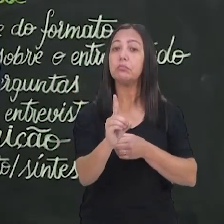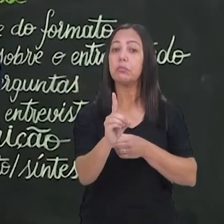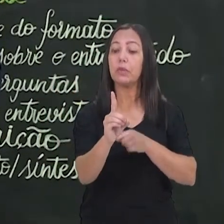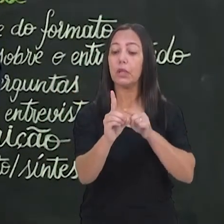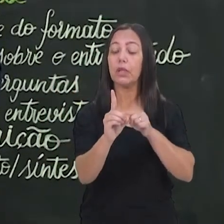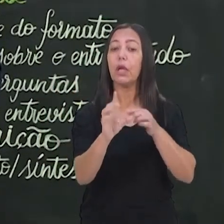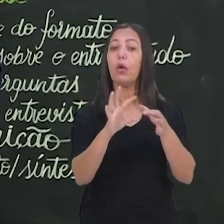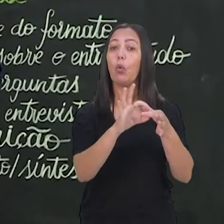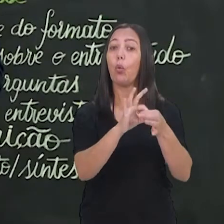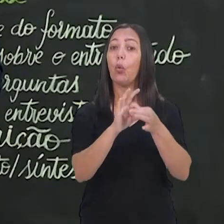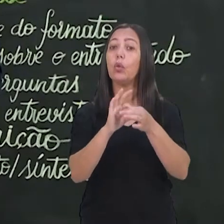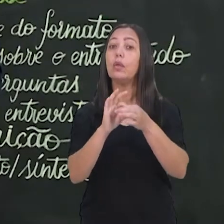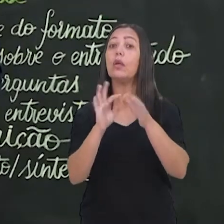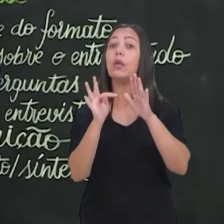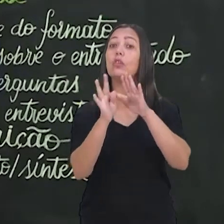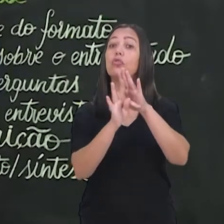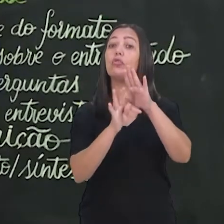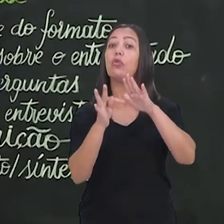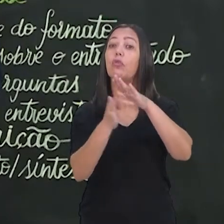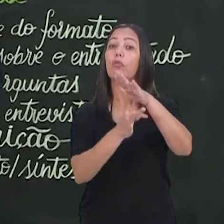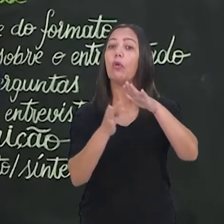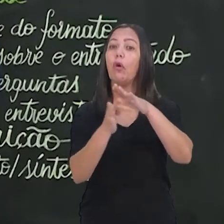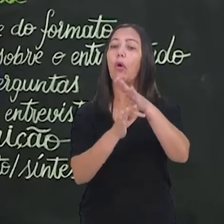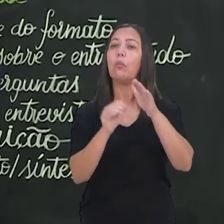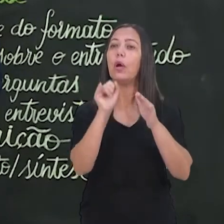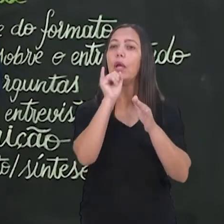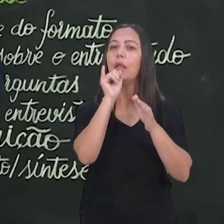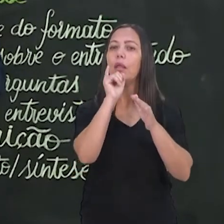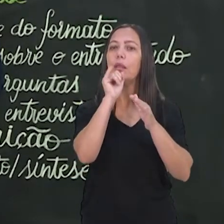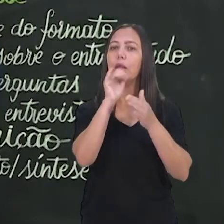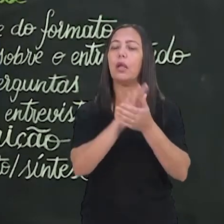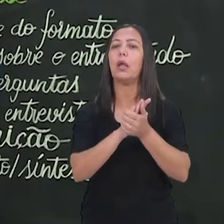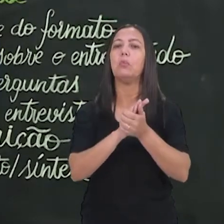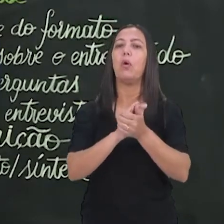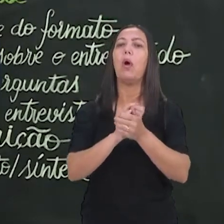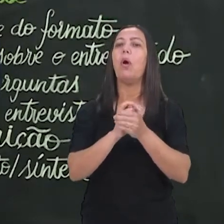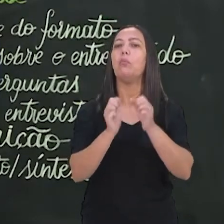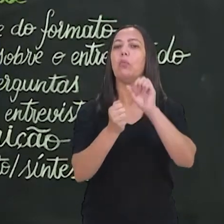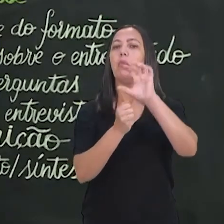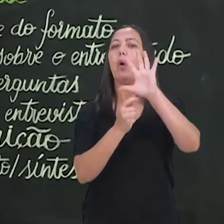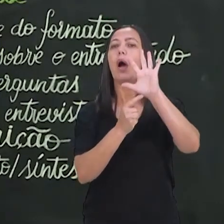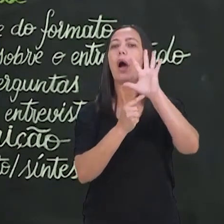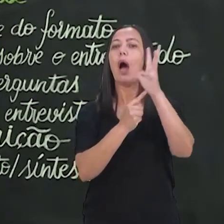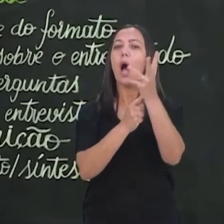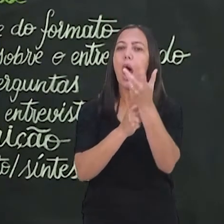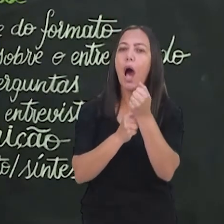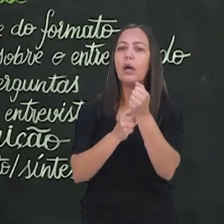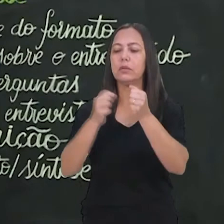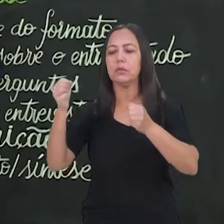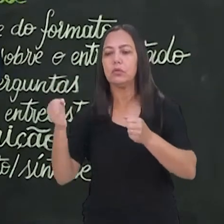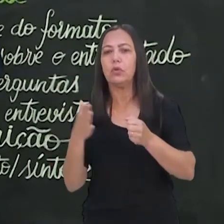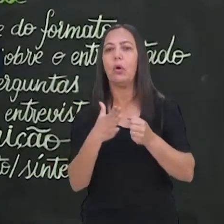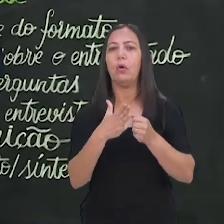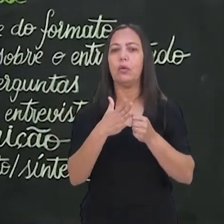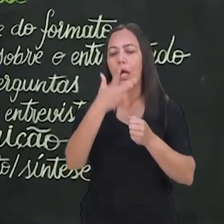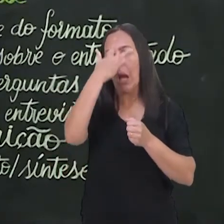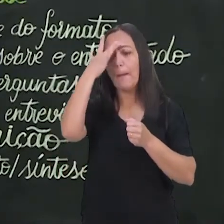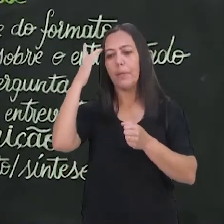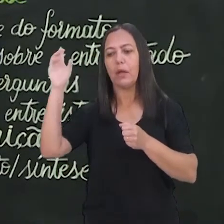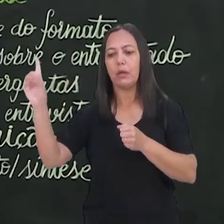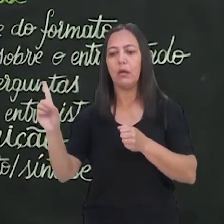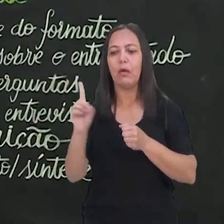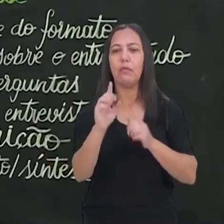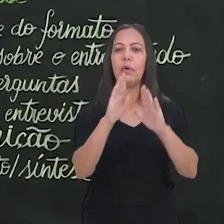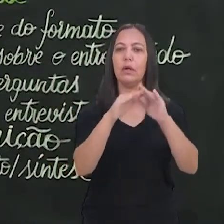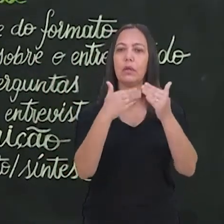um contexto um tanto mais formal, como por exemplo o lançamento de um evento de arte, um festival de música. Então, se você recebe essa personalidade